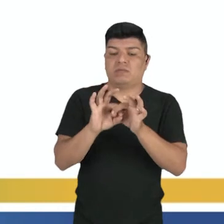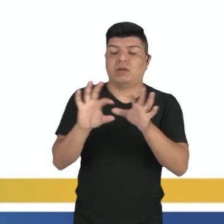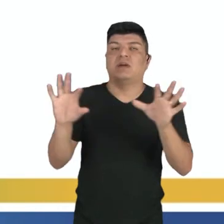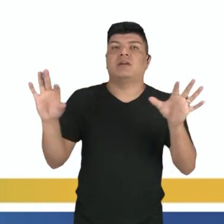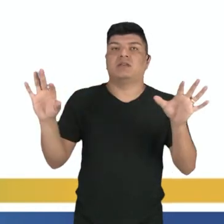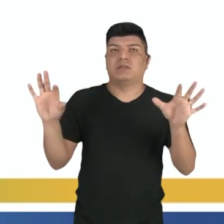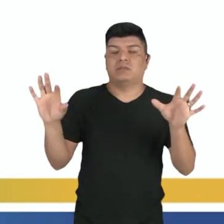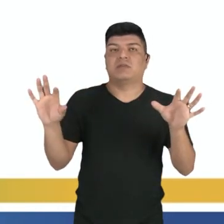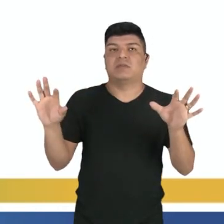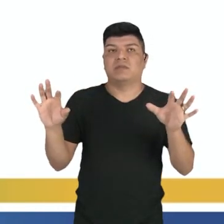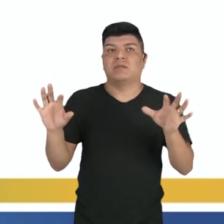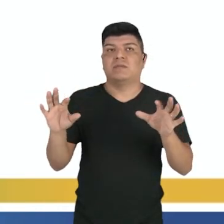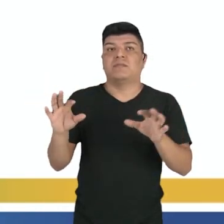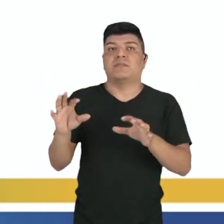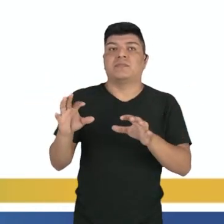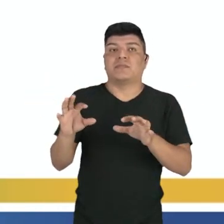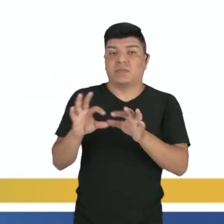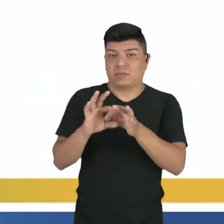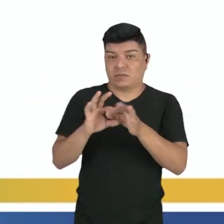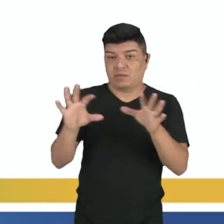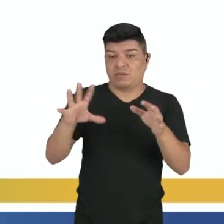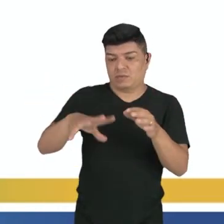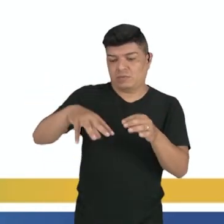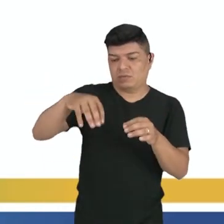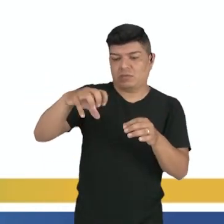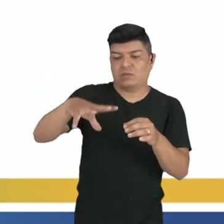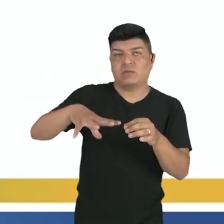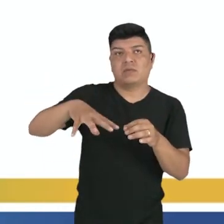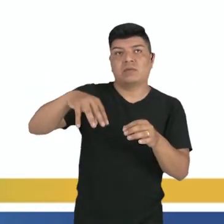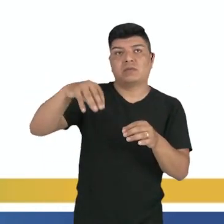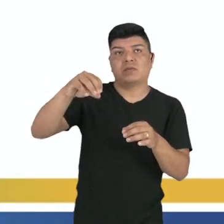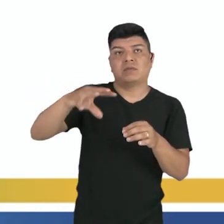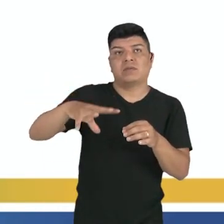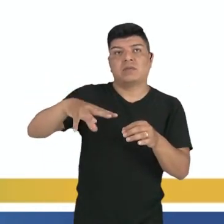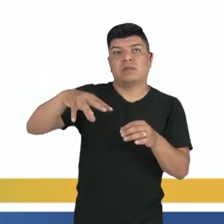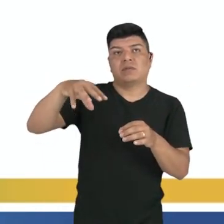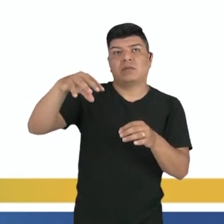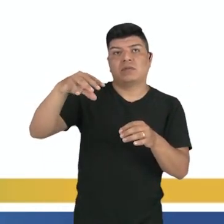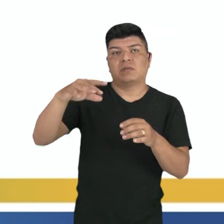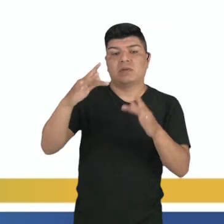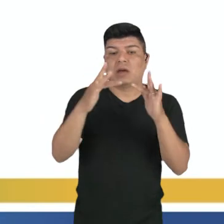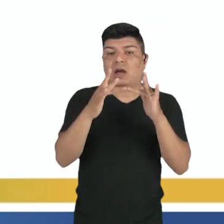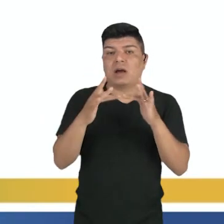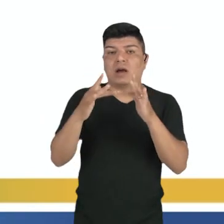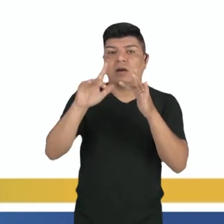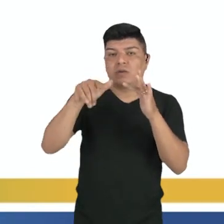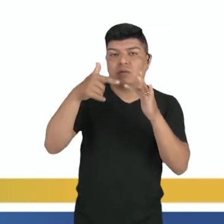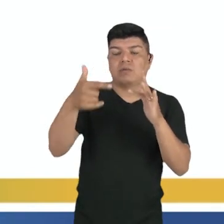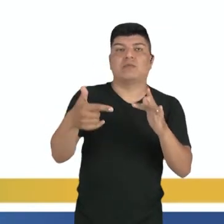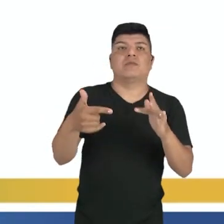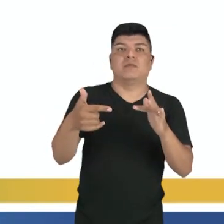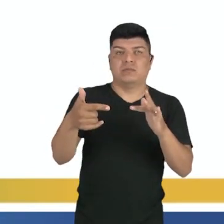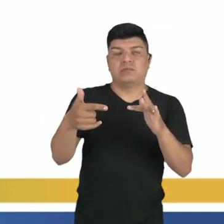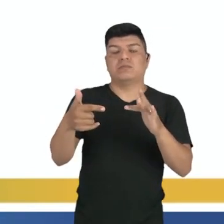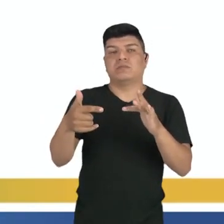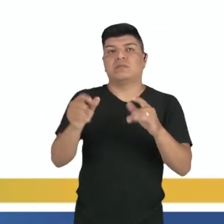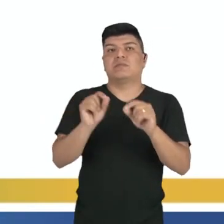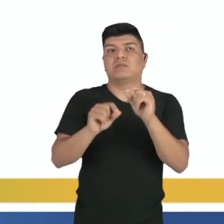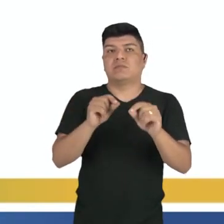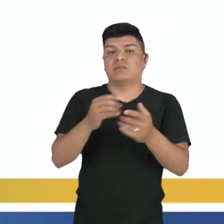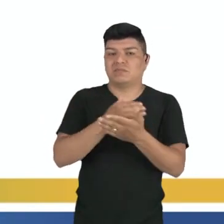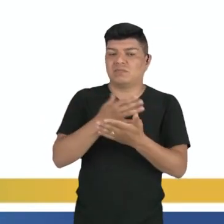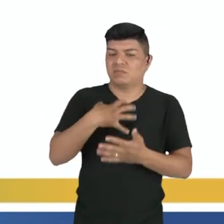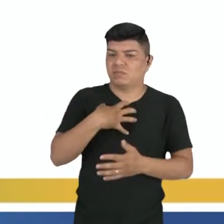liberar esses quinidócitos, vai liberar esses tentáculos, e esse tentáculo, ao ter contato com outro indivíduo, vai promover